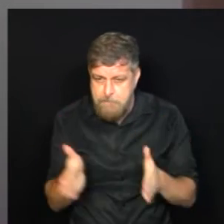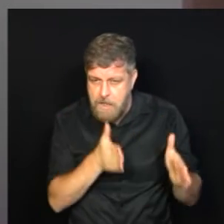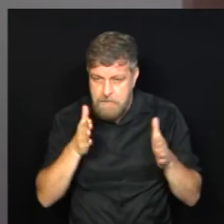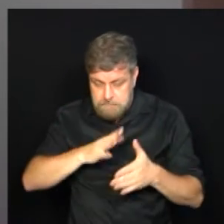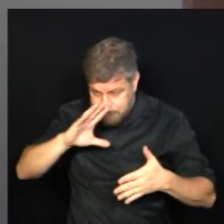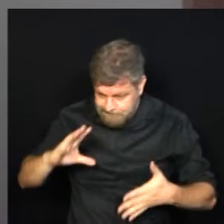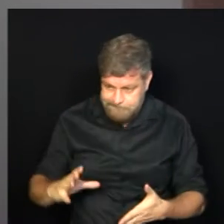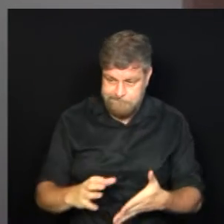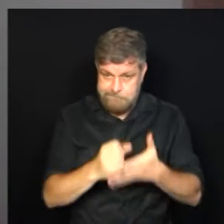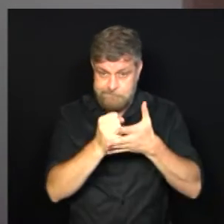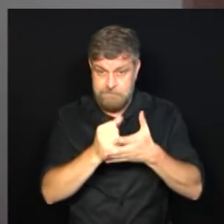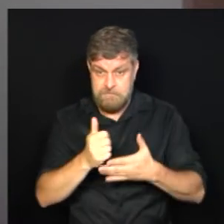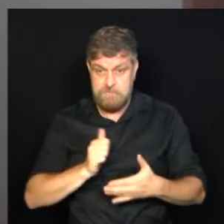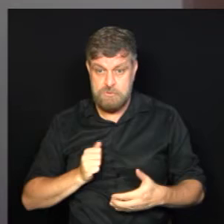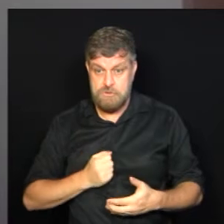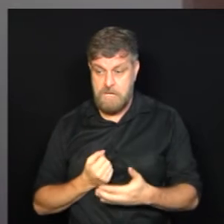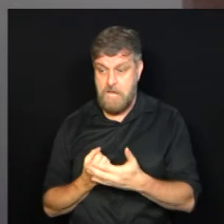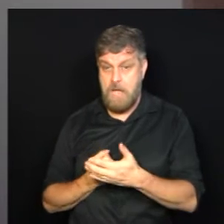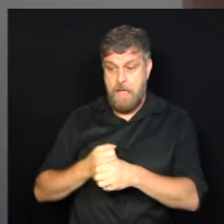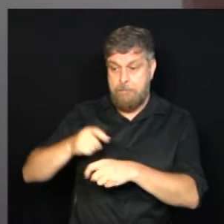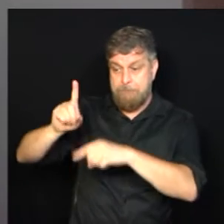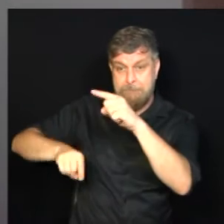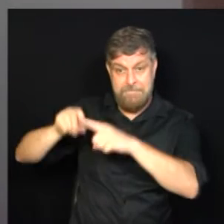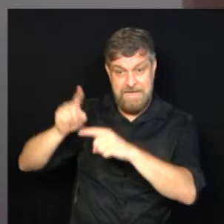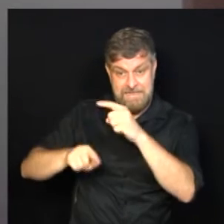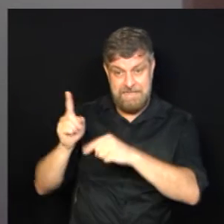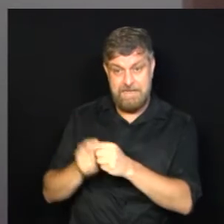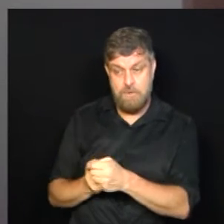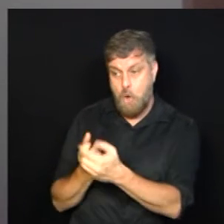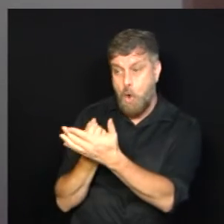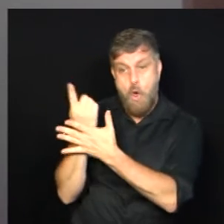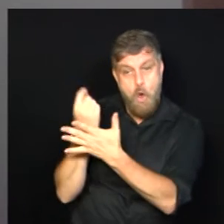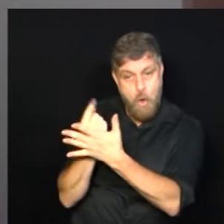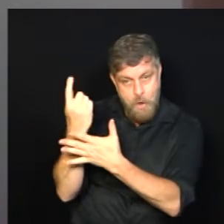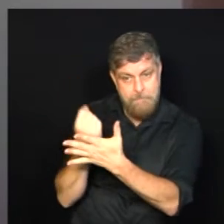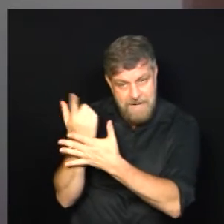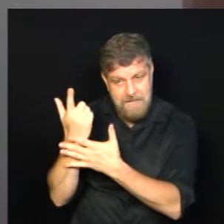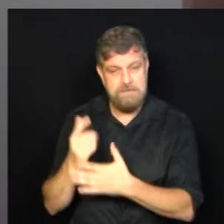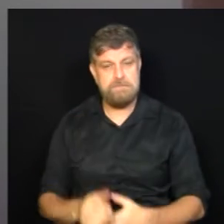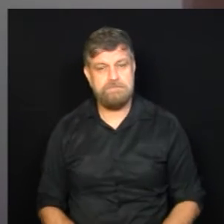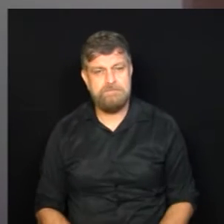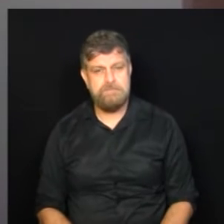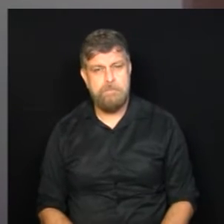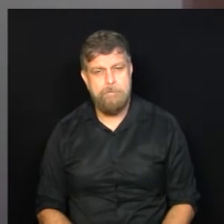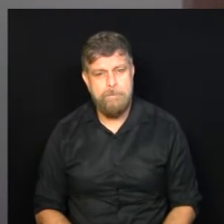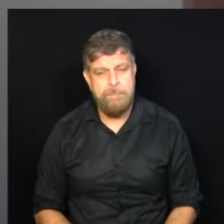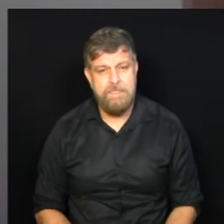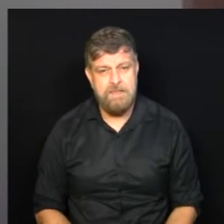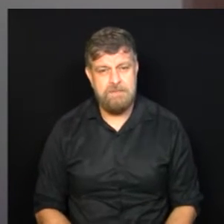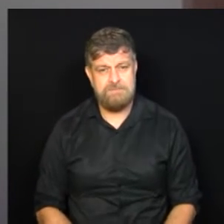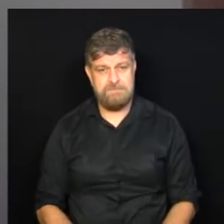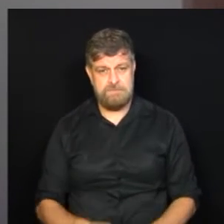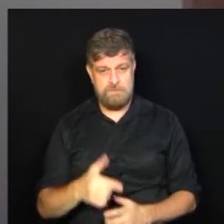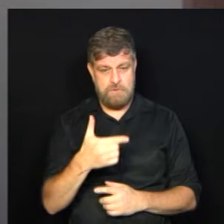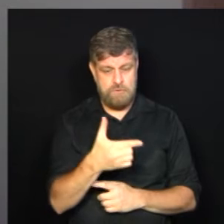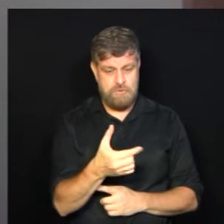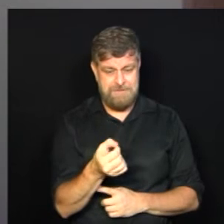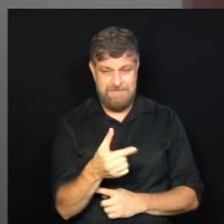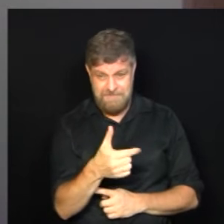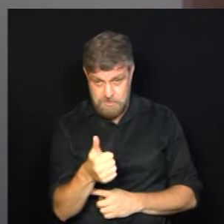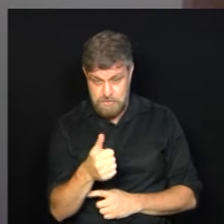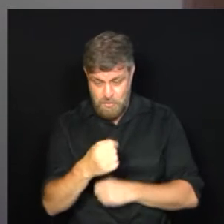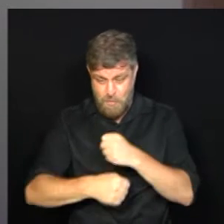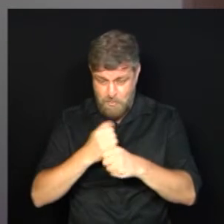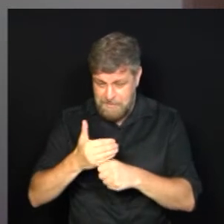por esse indicador na importação de bens industriais. Mas 2021,